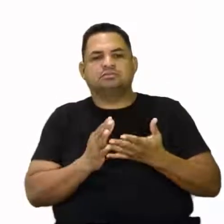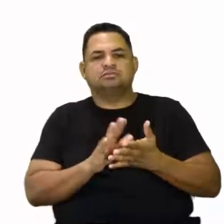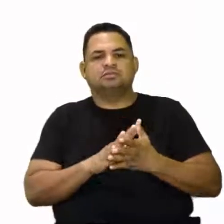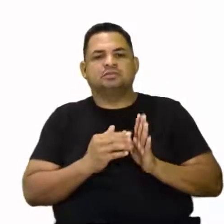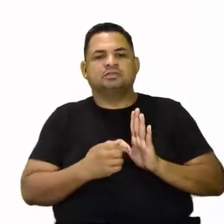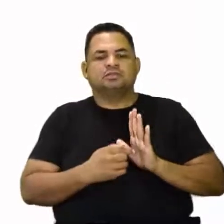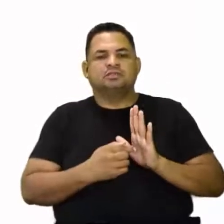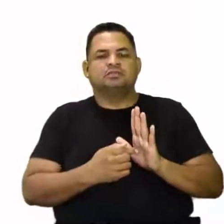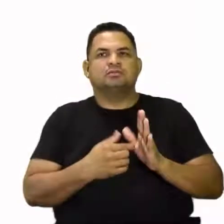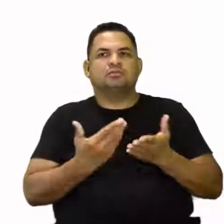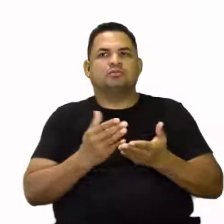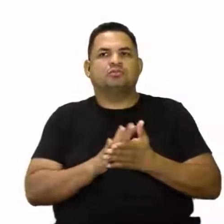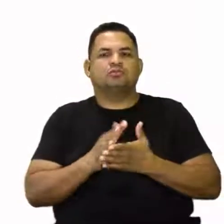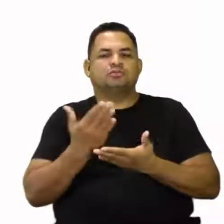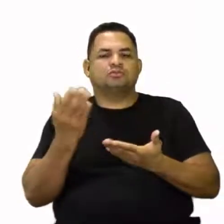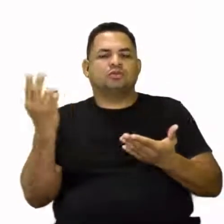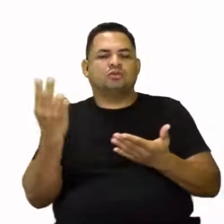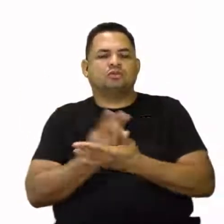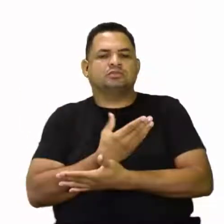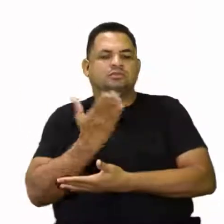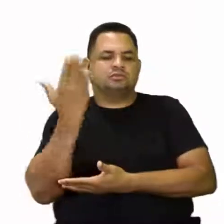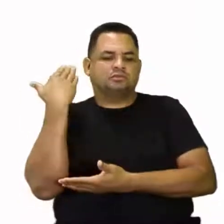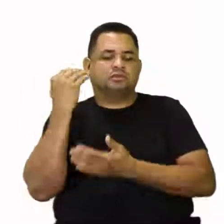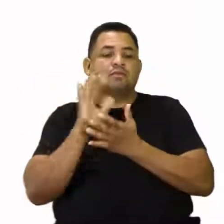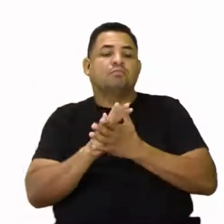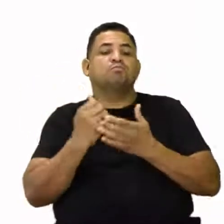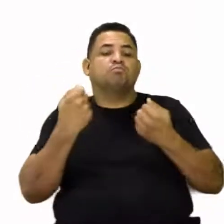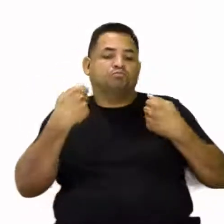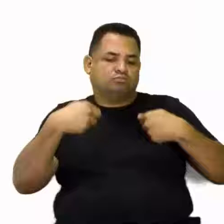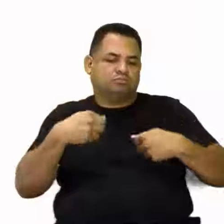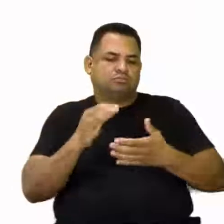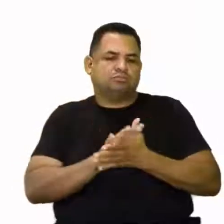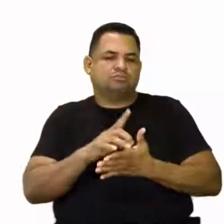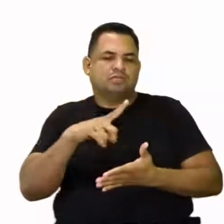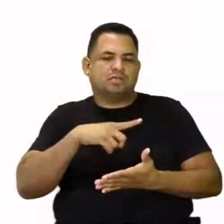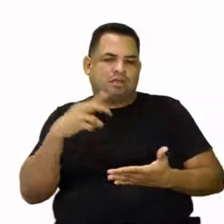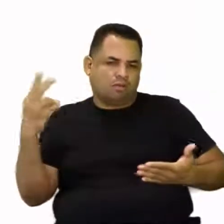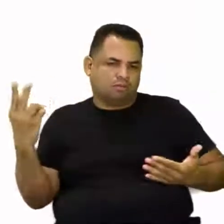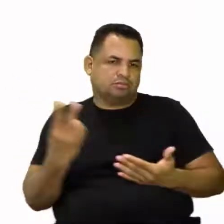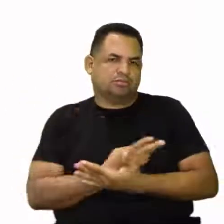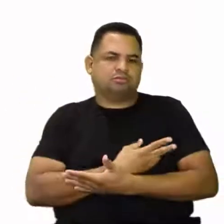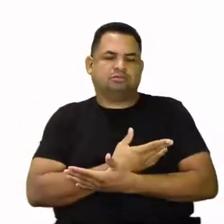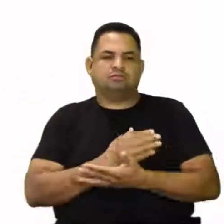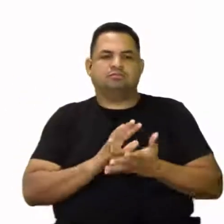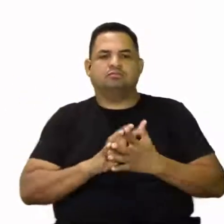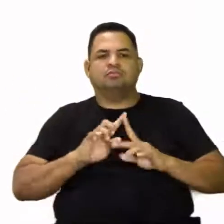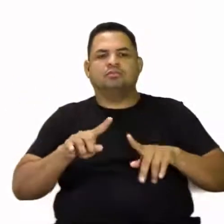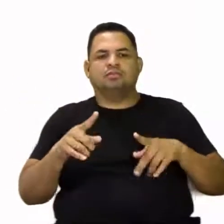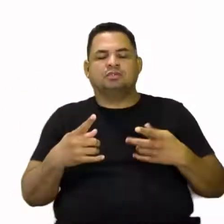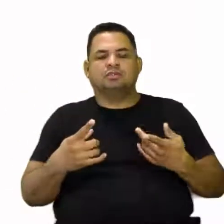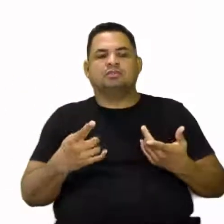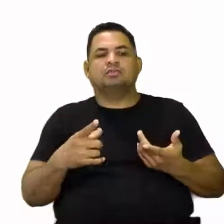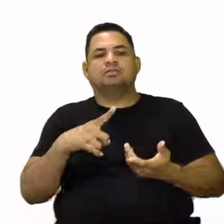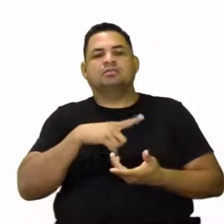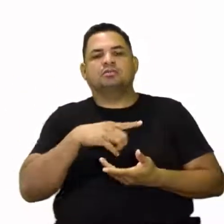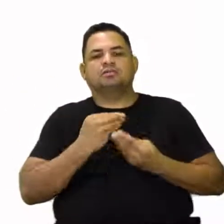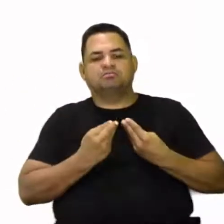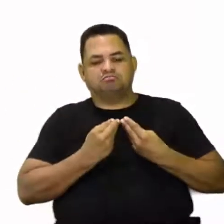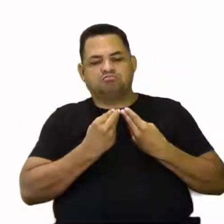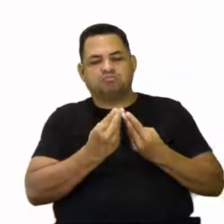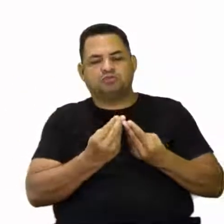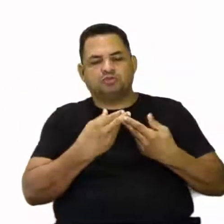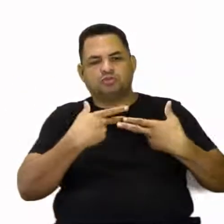expressa ações passadas que tinham chances de ter acontecido. E ele também serve para pedir